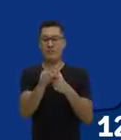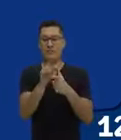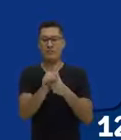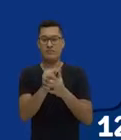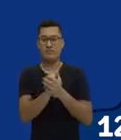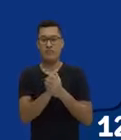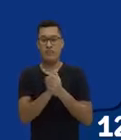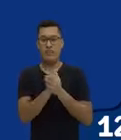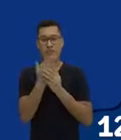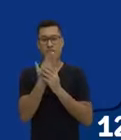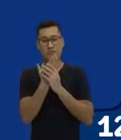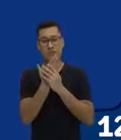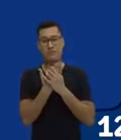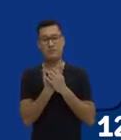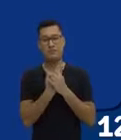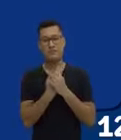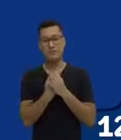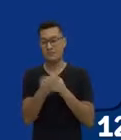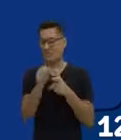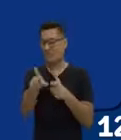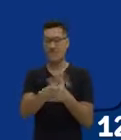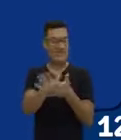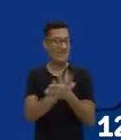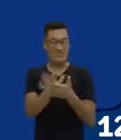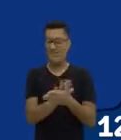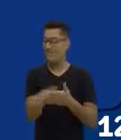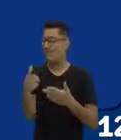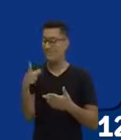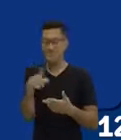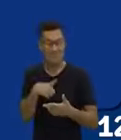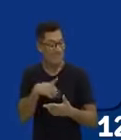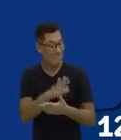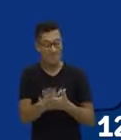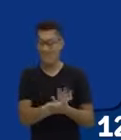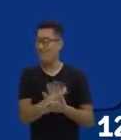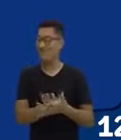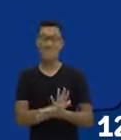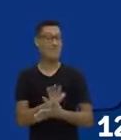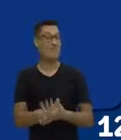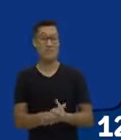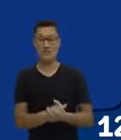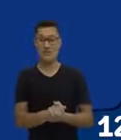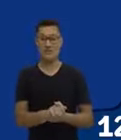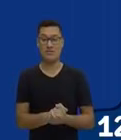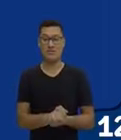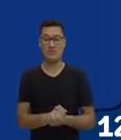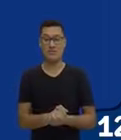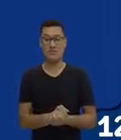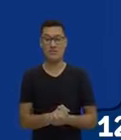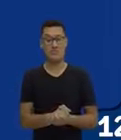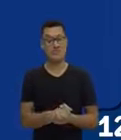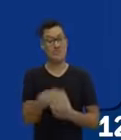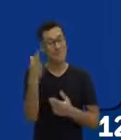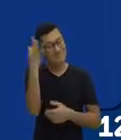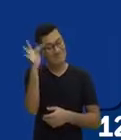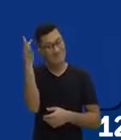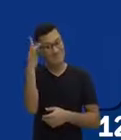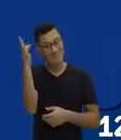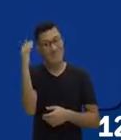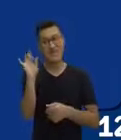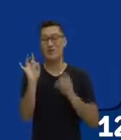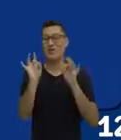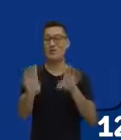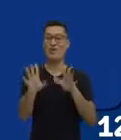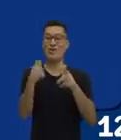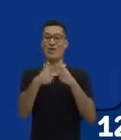não vender nada, ele vai ter alguma coisa? Não, só dívida. Não. Só prejuízo e só dor de cabeça, só né? Só dívida. E também acontece,